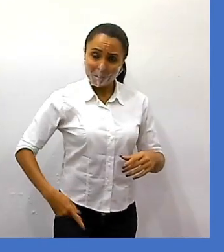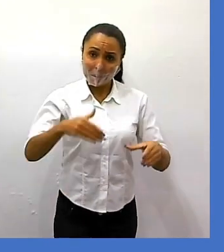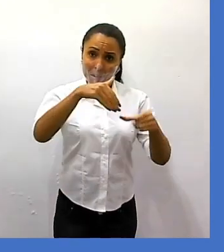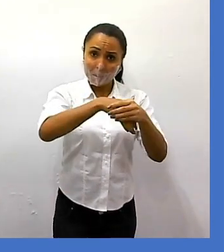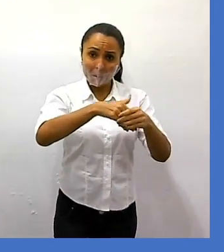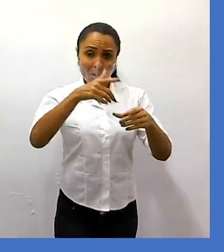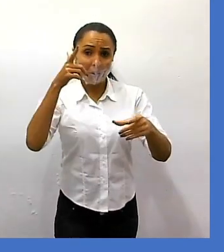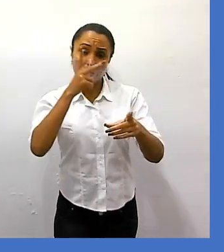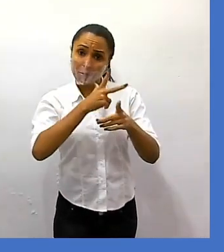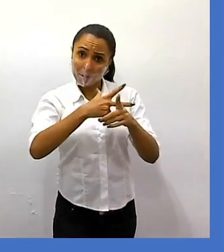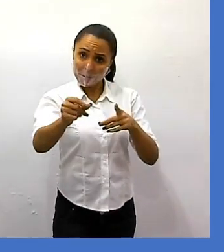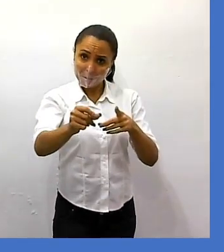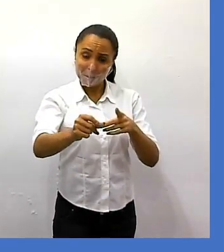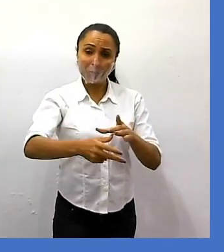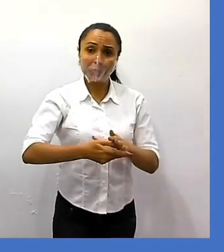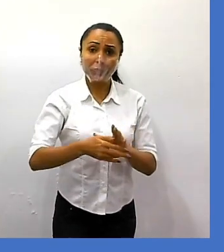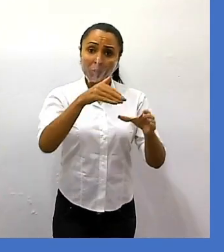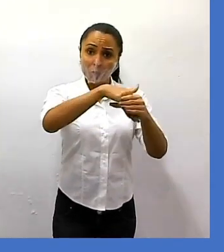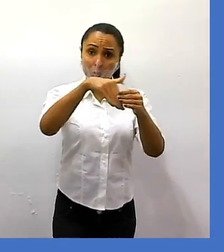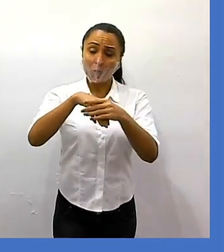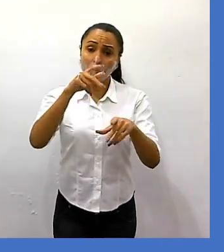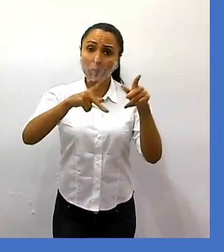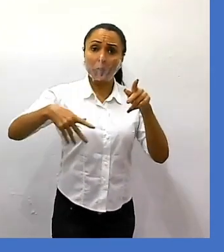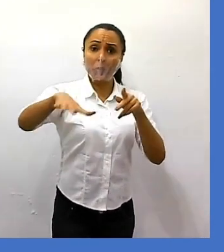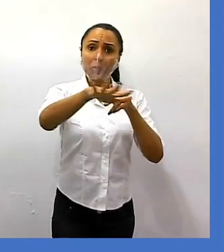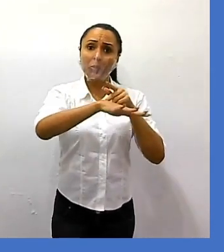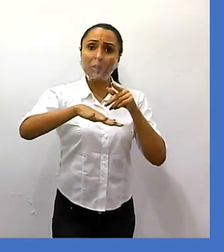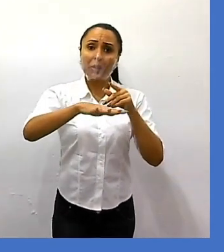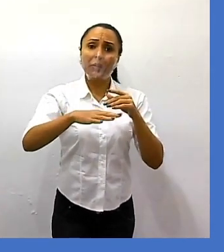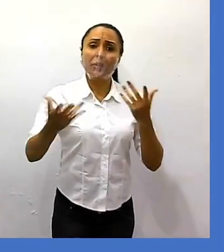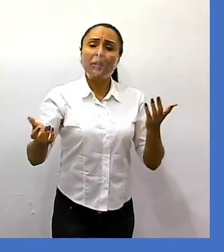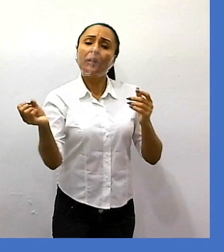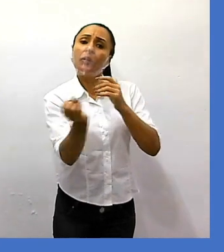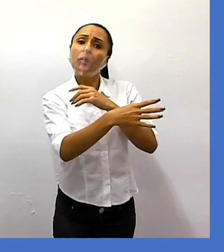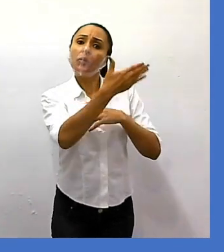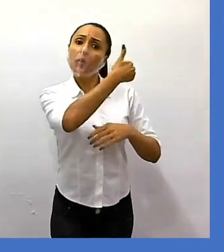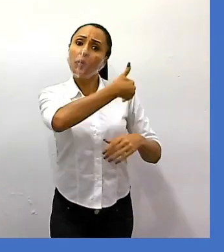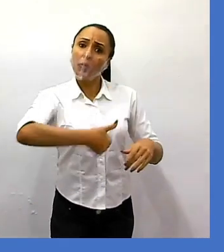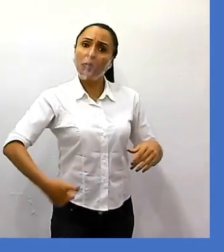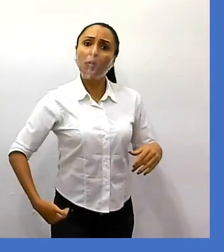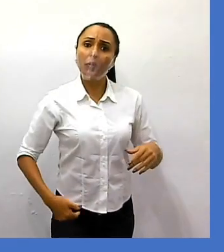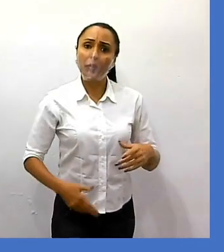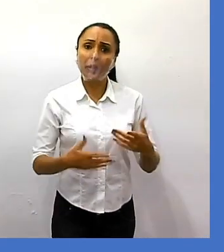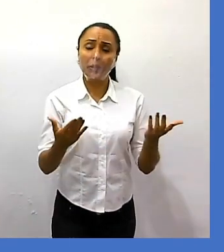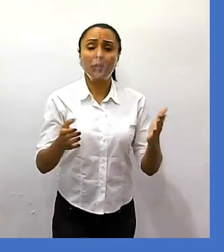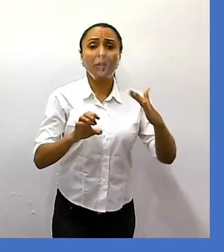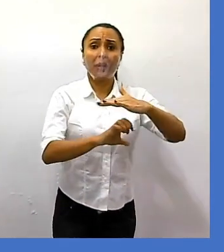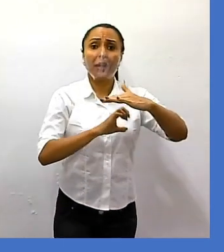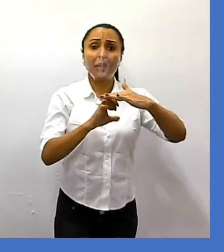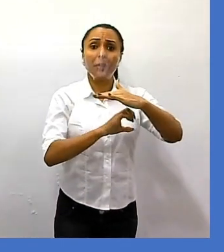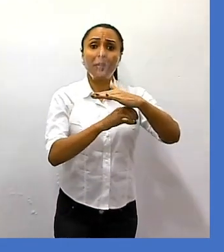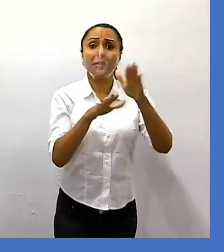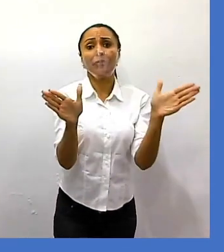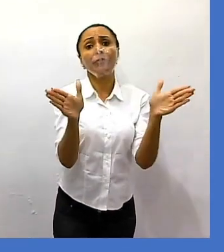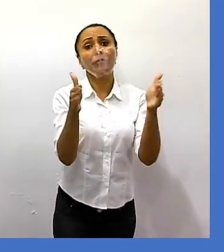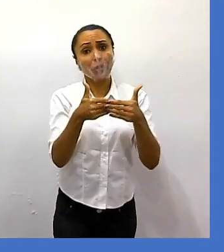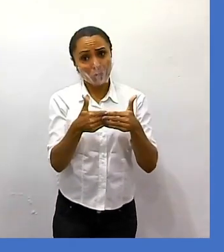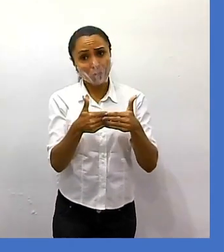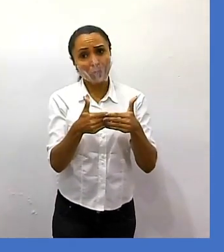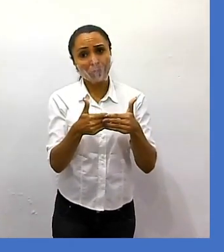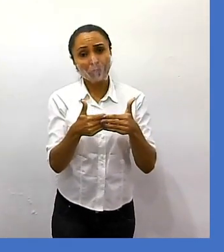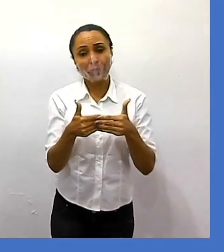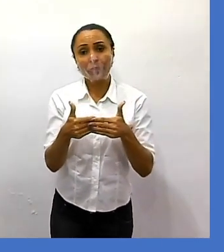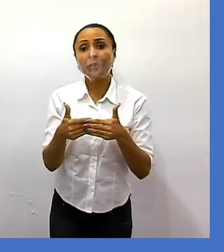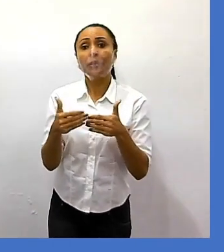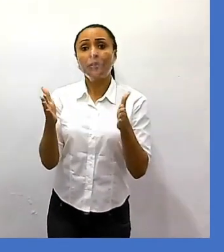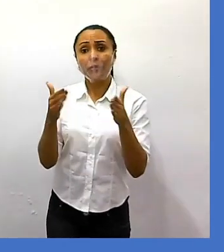aí, quando esse governo assumiu, a Embrafilme cessou, né, ele fechou a Embrafilme, ela cessou